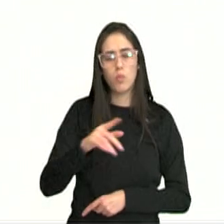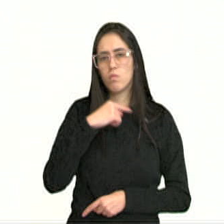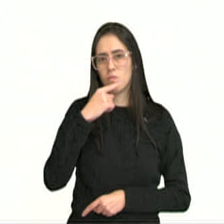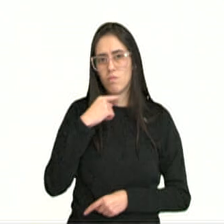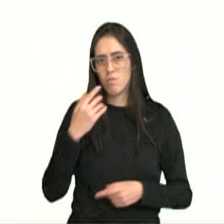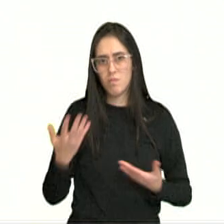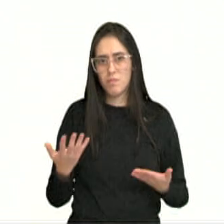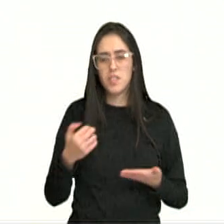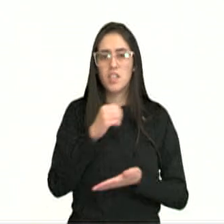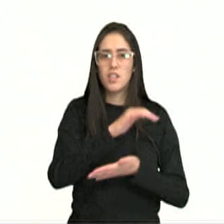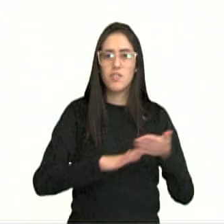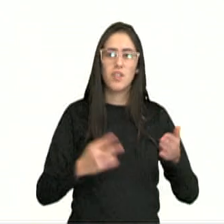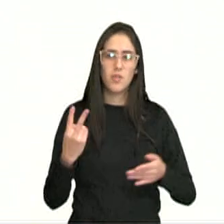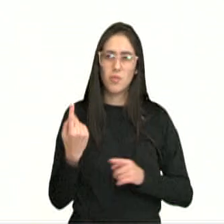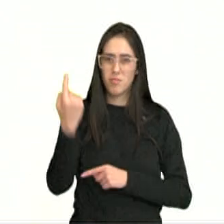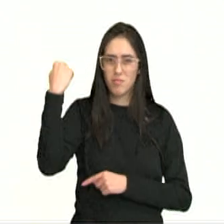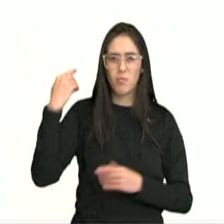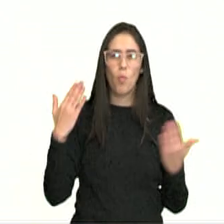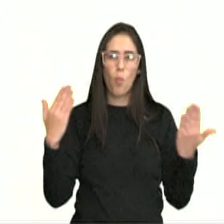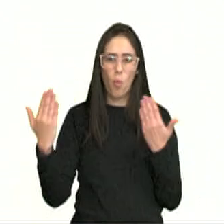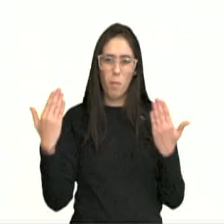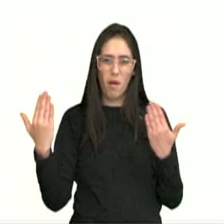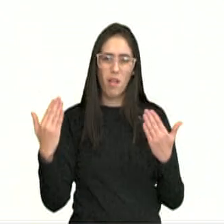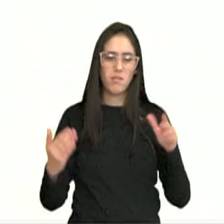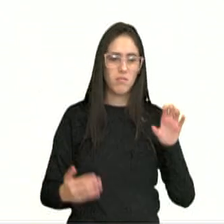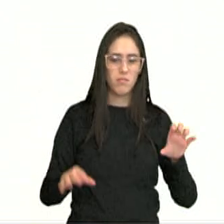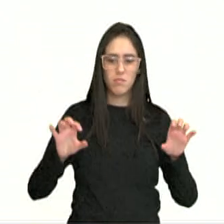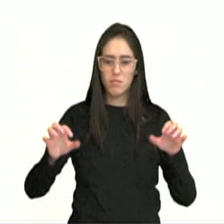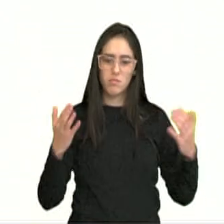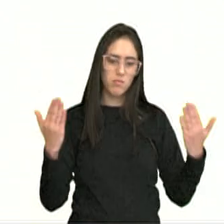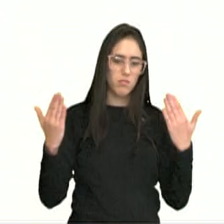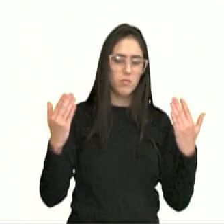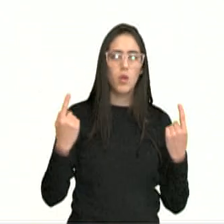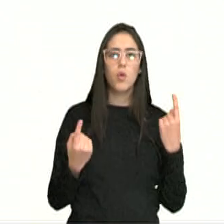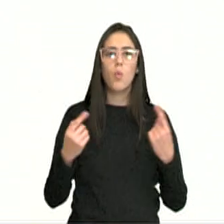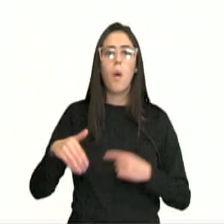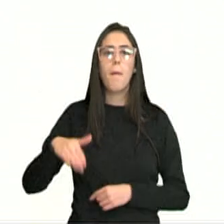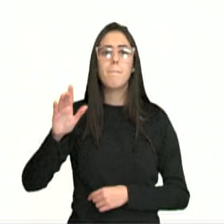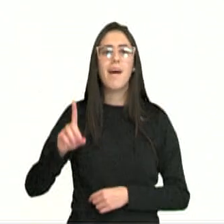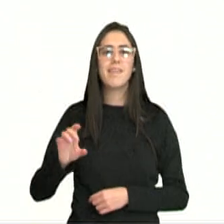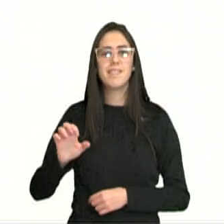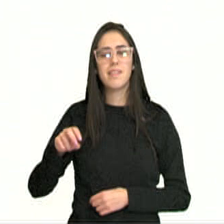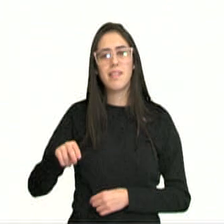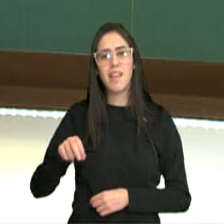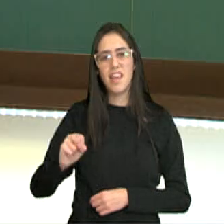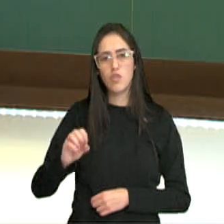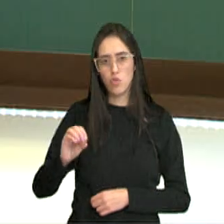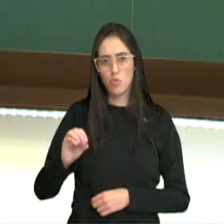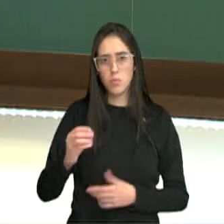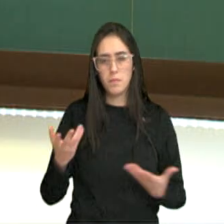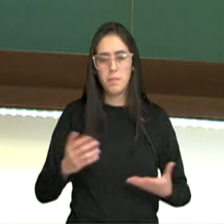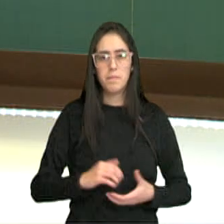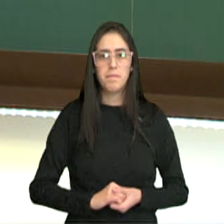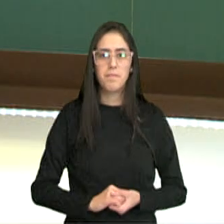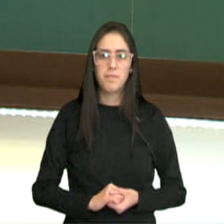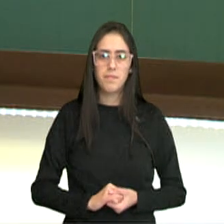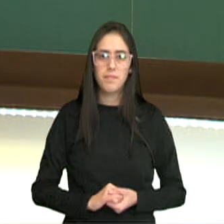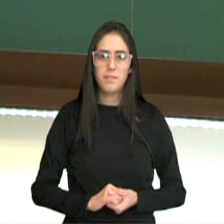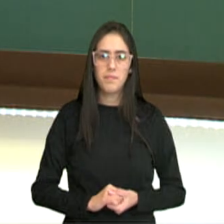fizemos uma comparação lá entre dois elementos ali, para a gente ver qual era o mais denso, o menos denso entre eles.